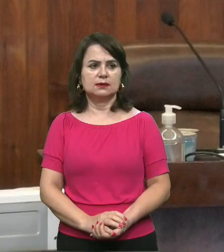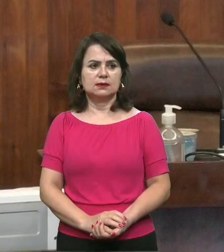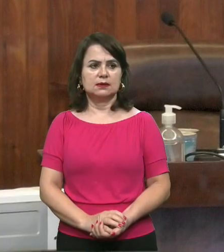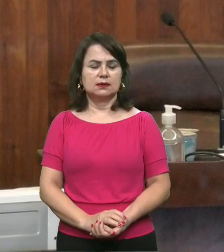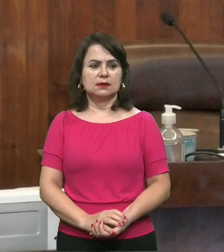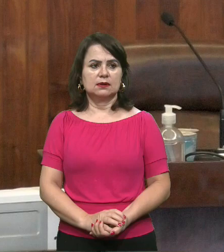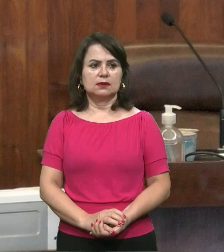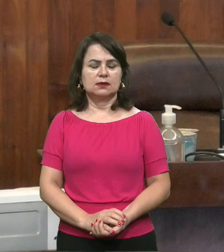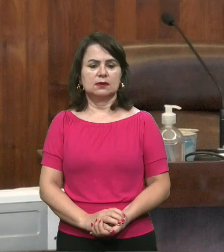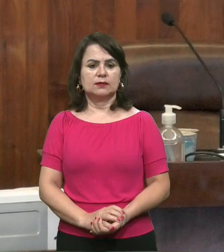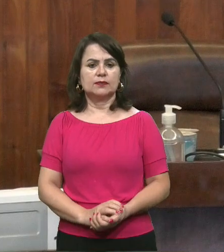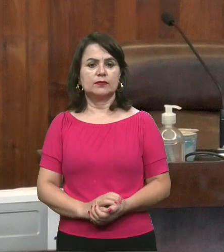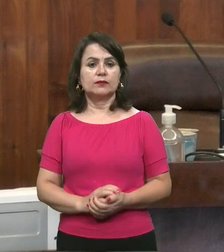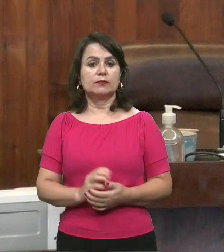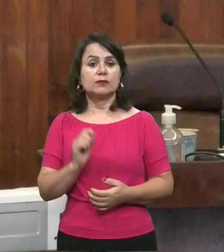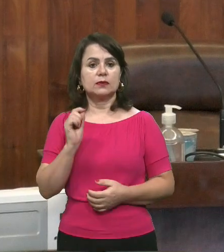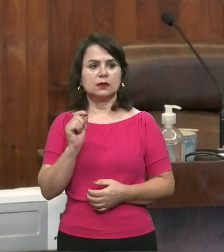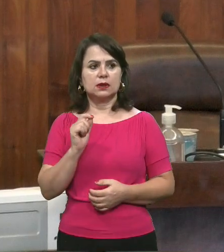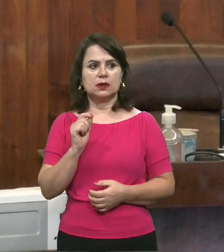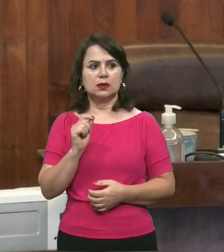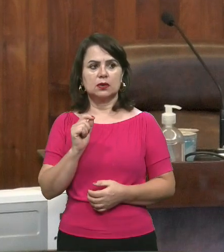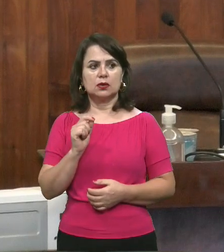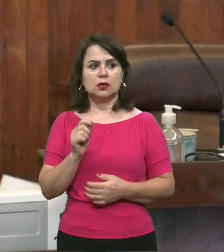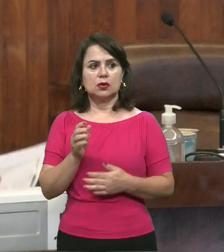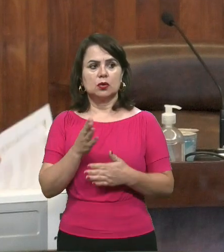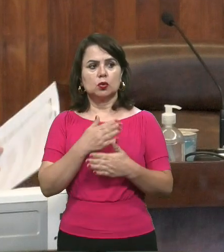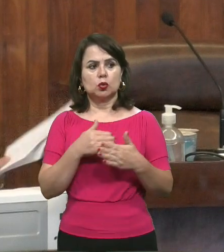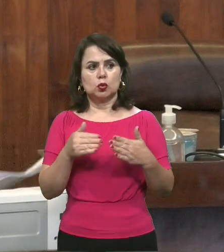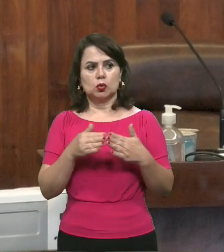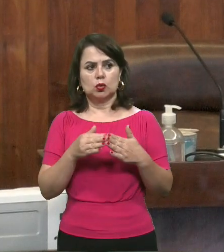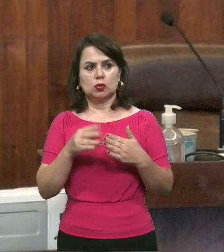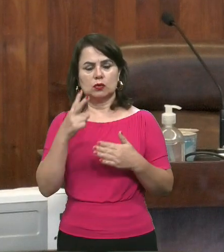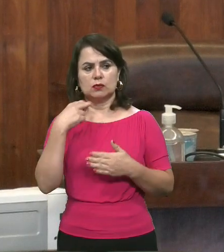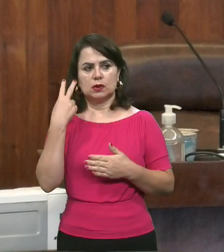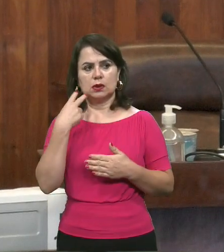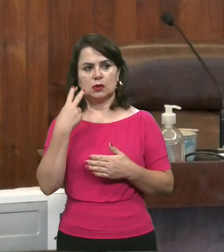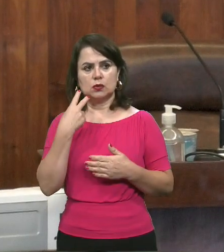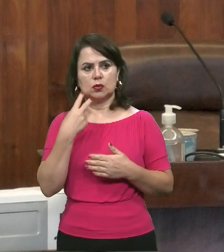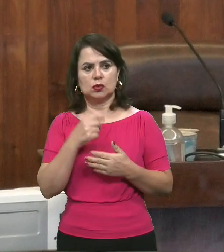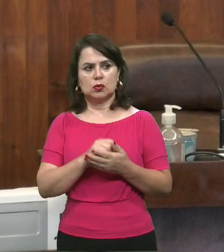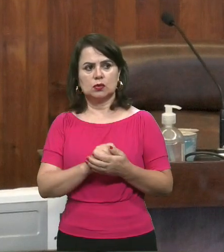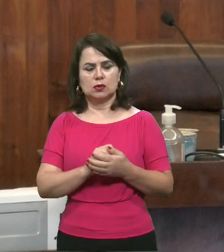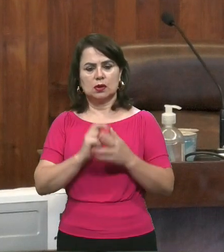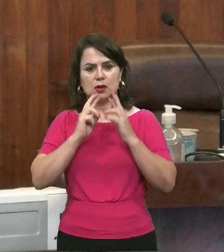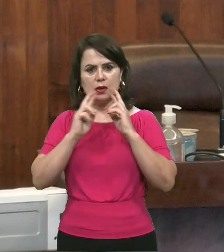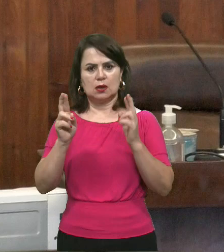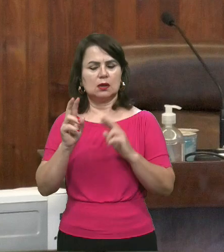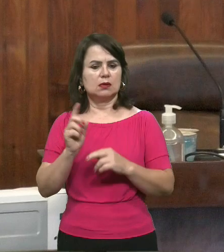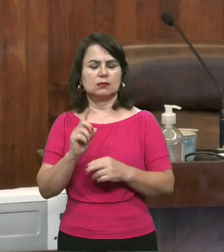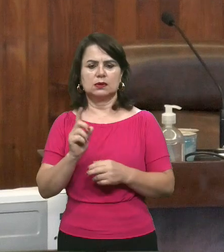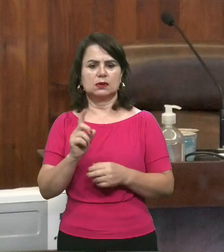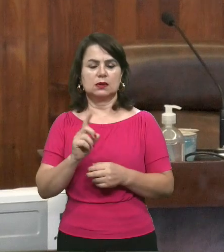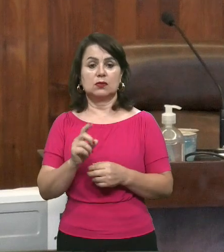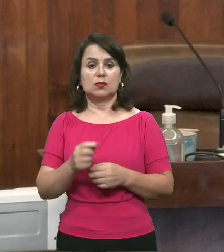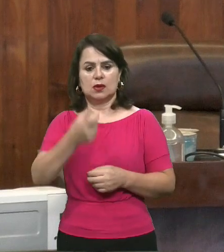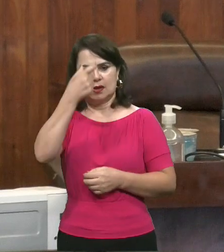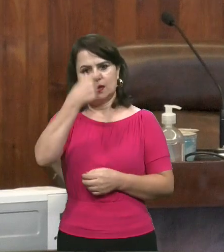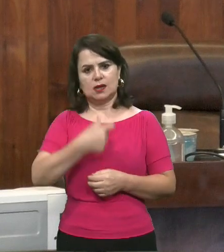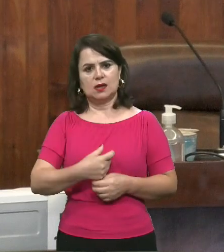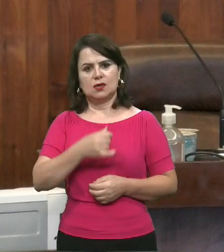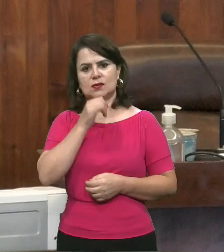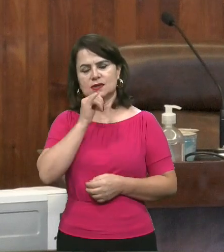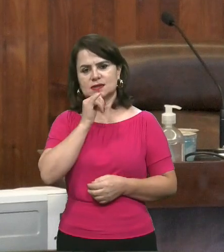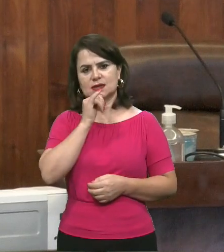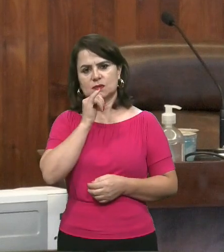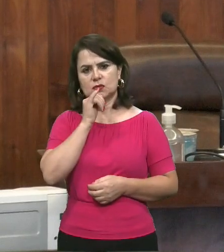Só uma pequena observação, né? Nem todos os vereadores não criticam nominalmente o prefeito. Eu, por exemplo, se você entrar na minha